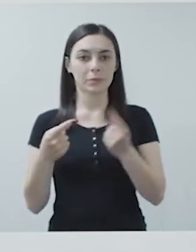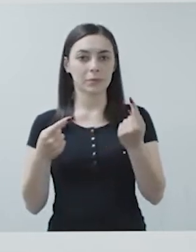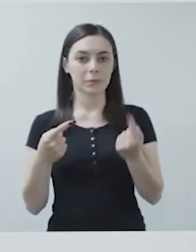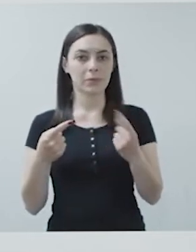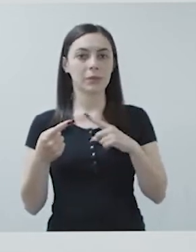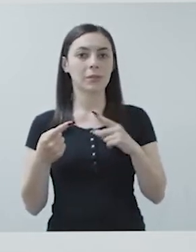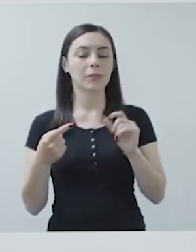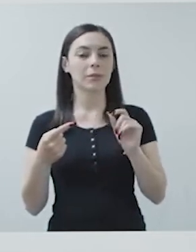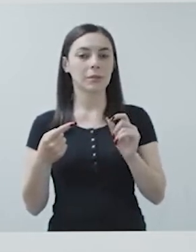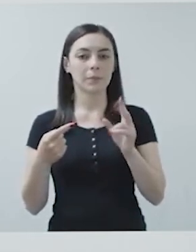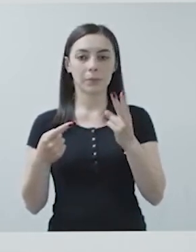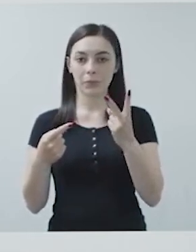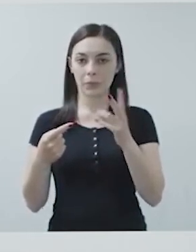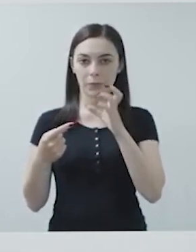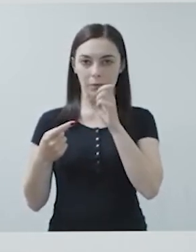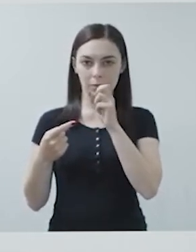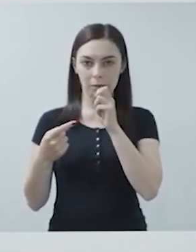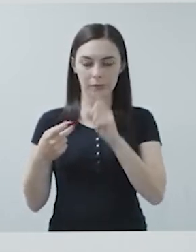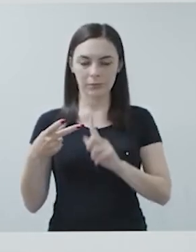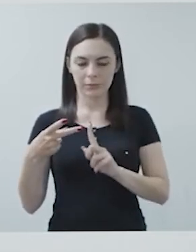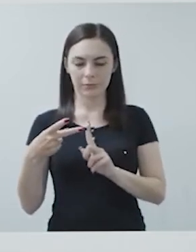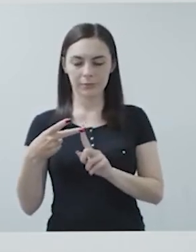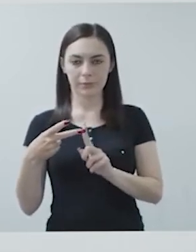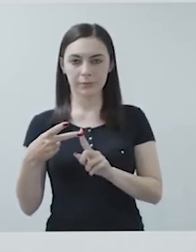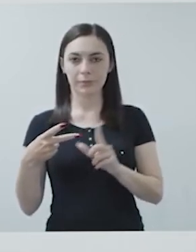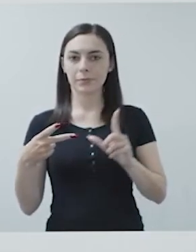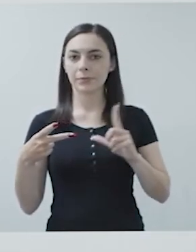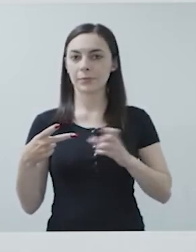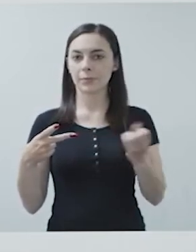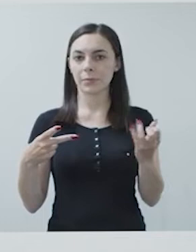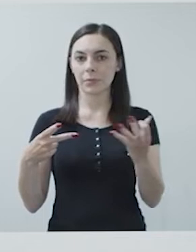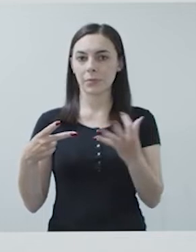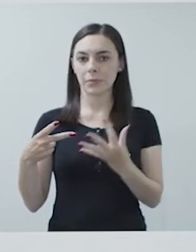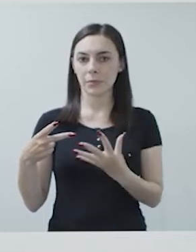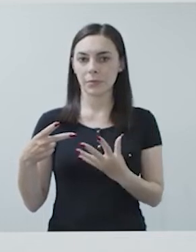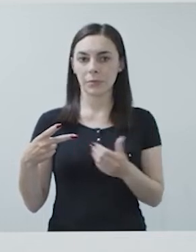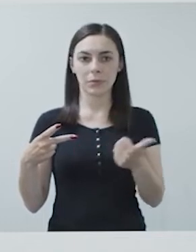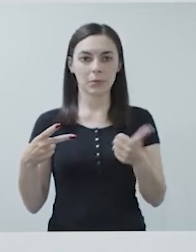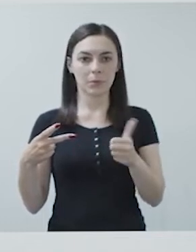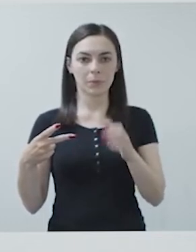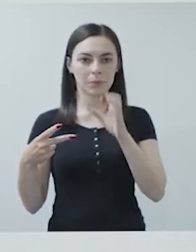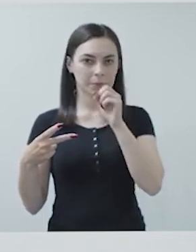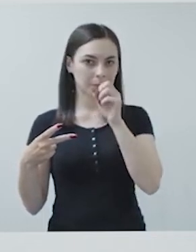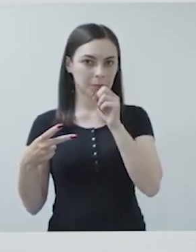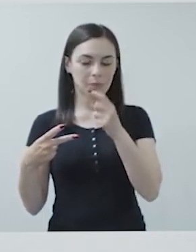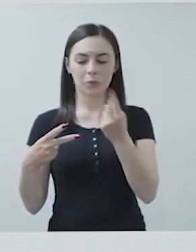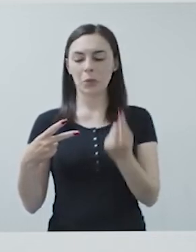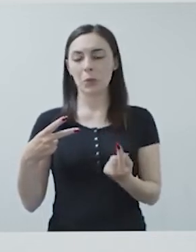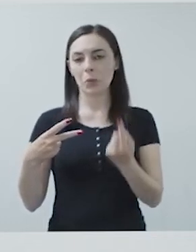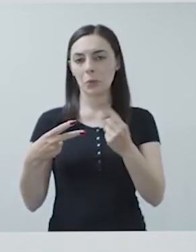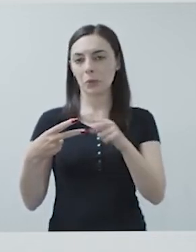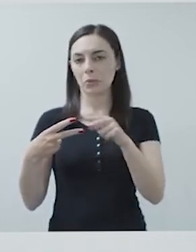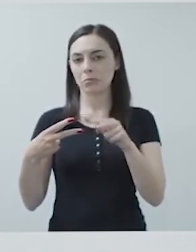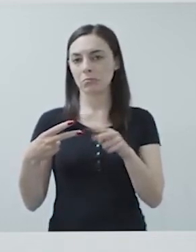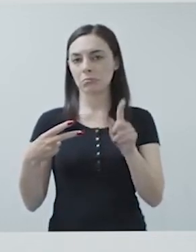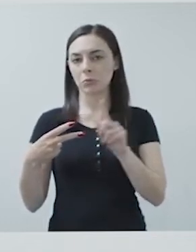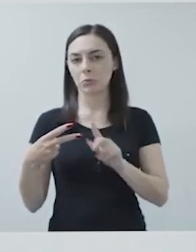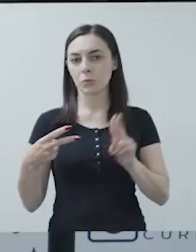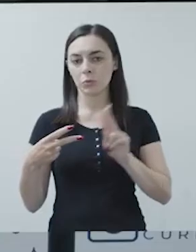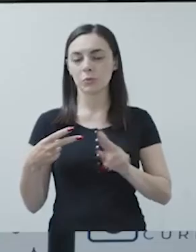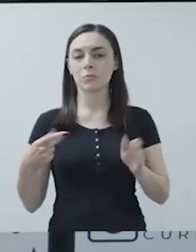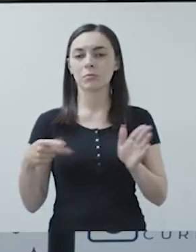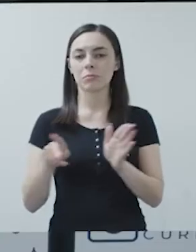tem 2 laranjas. E o conjunto número 2, 11 laranjas. Qual desses conjuntos nós vamos usar